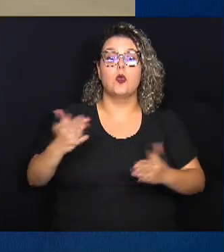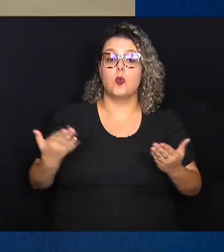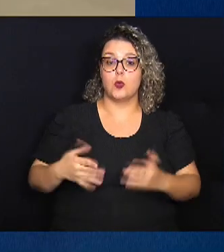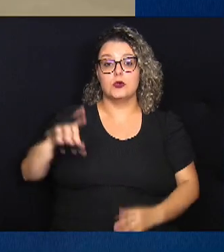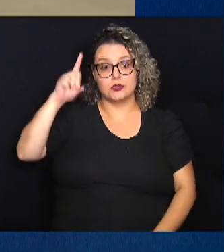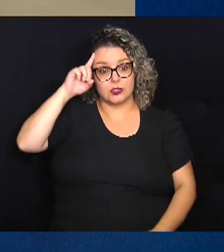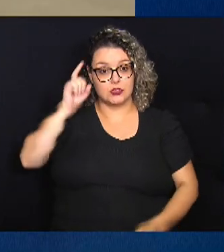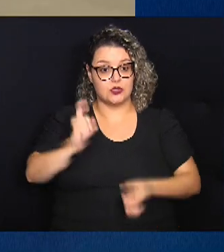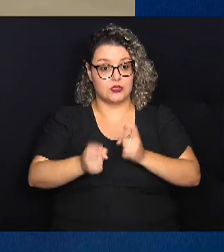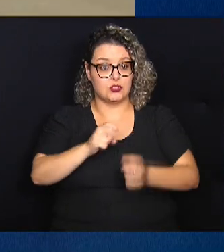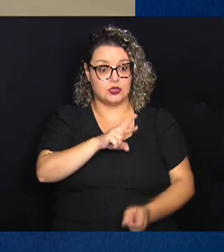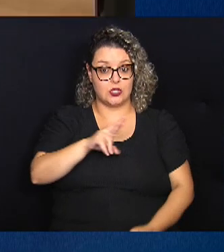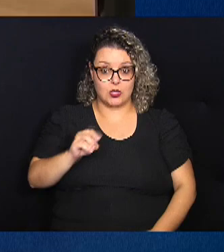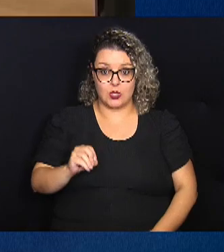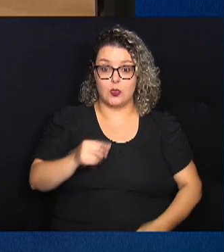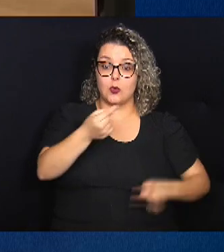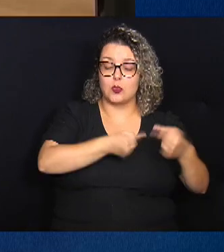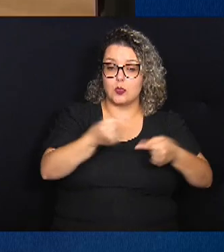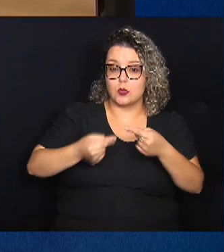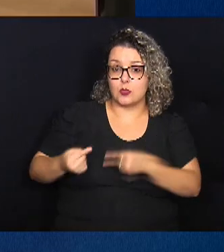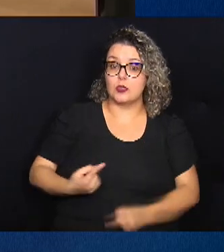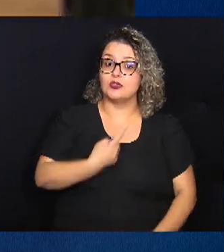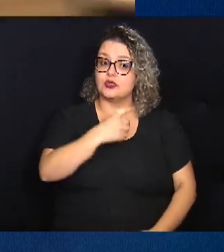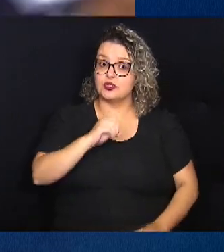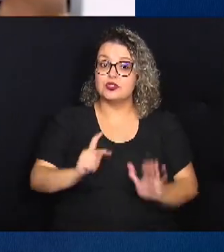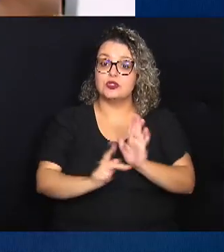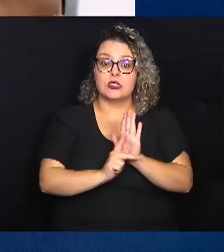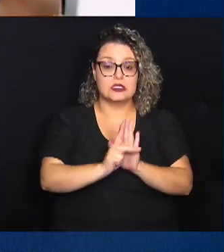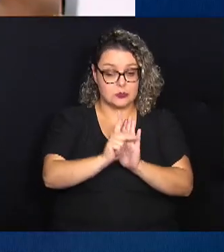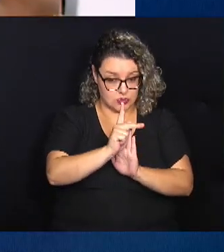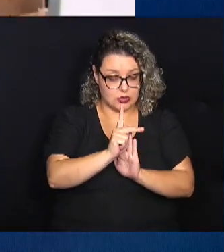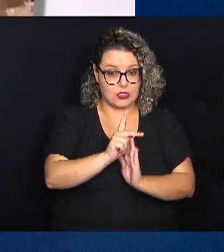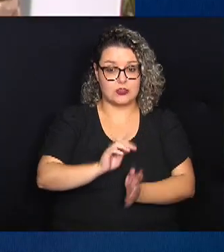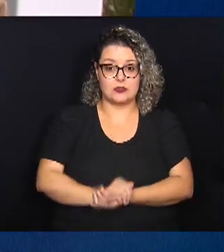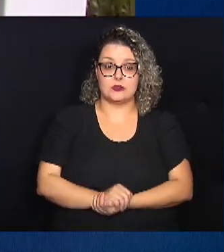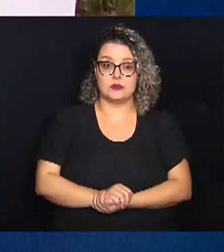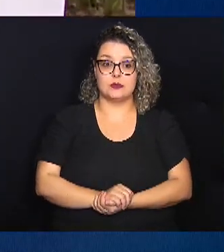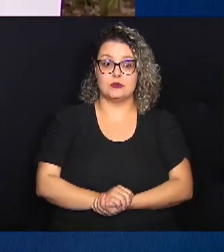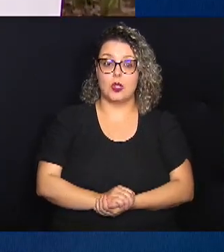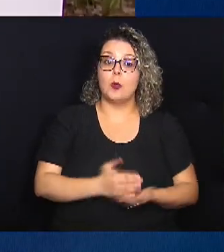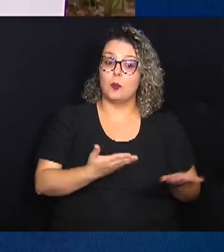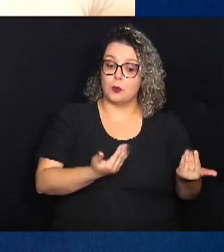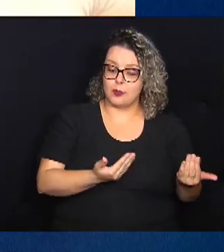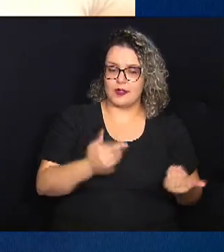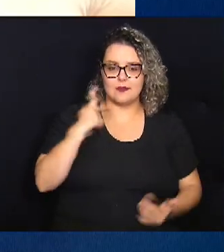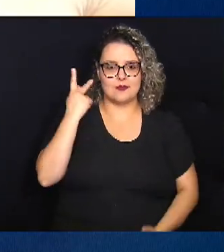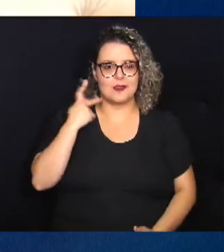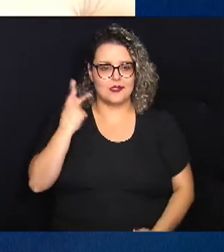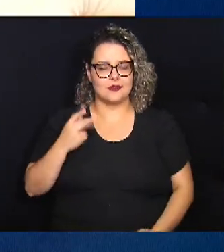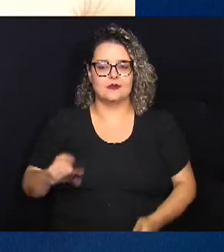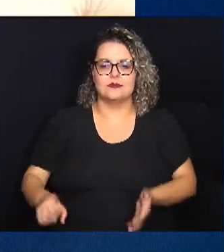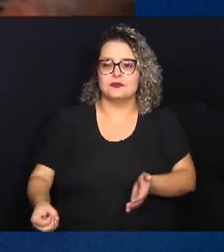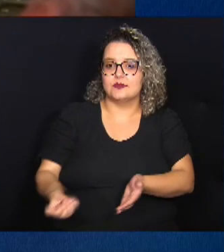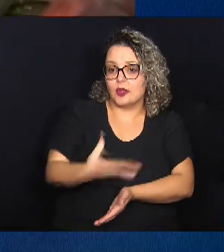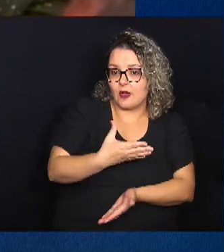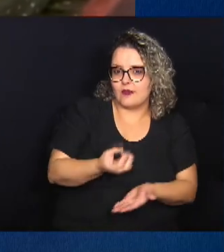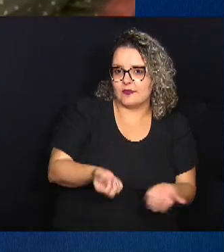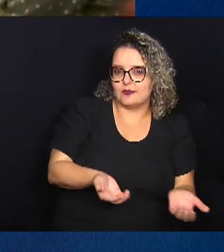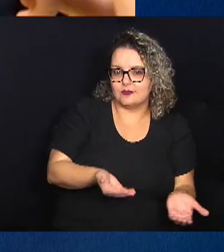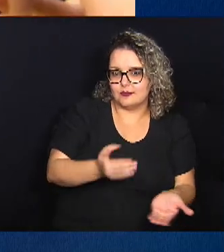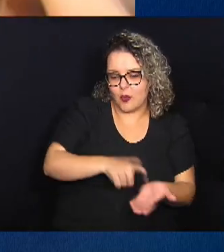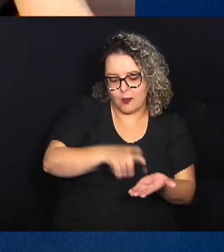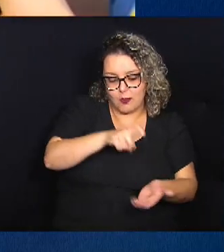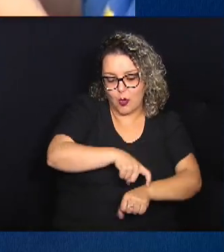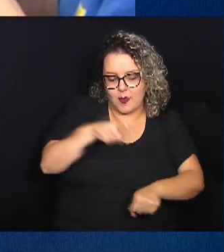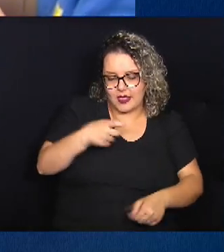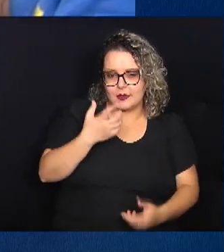reunião ordinária com a discussão de 10 projetos. Parlamento Jovem tem nova fase de formação antes da